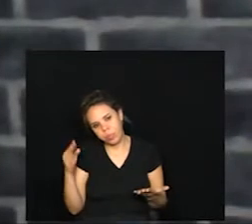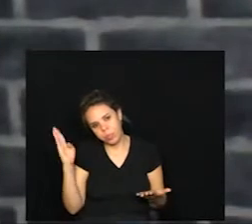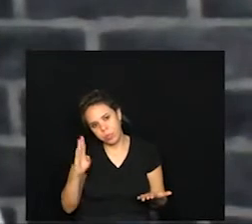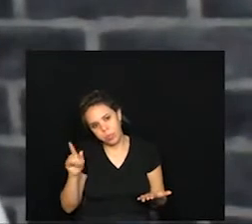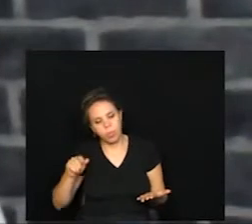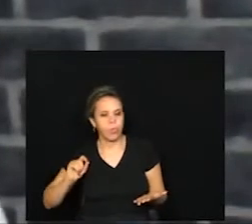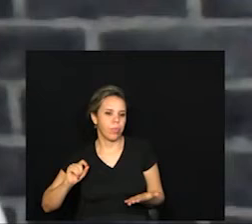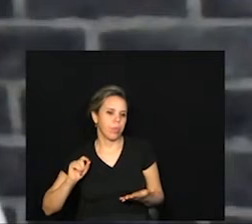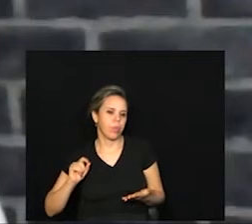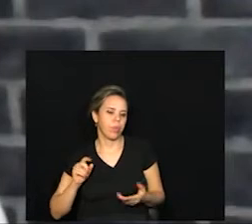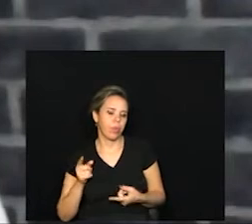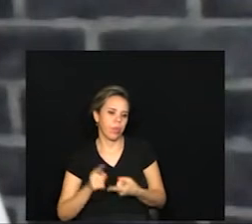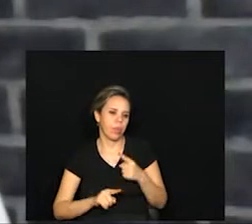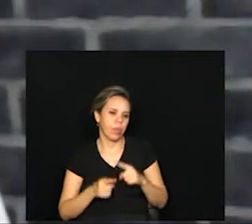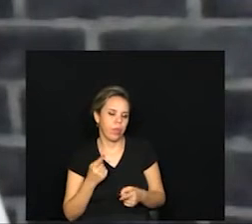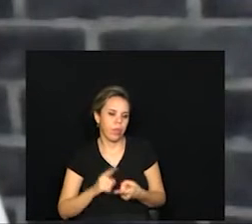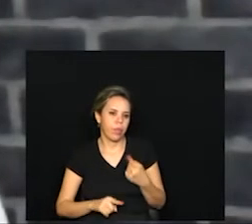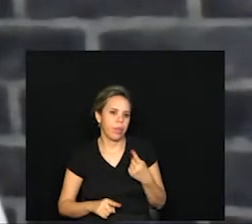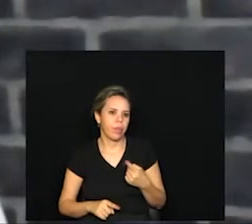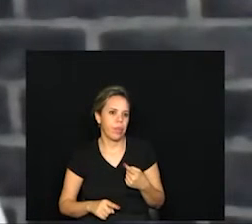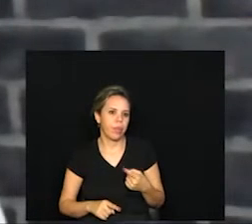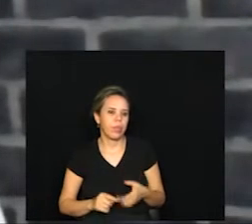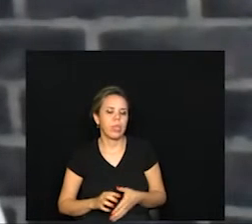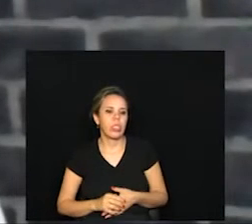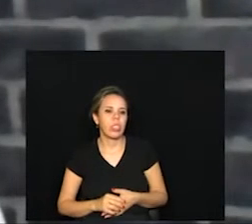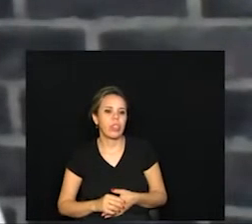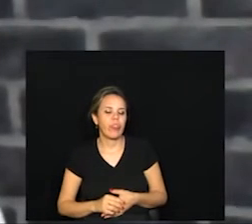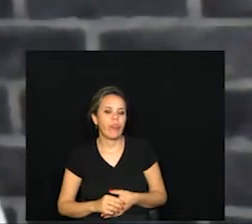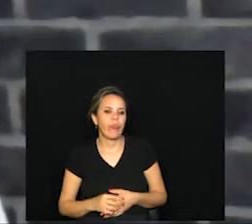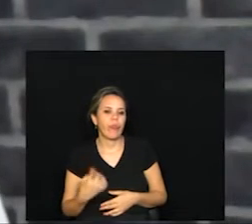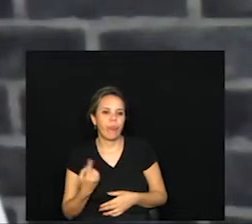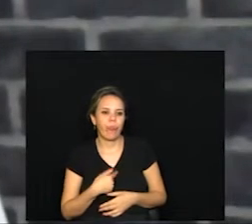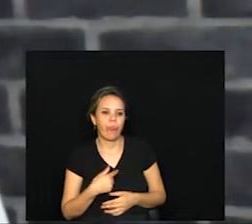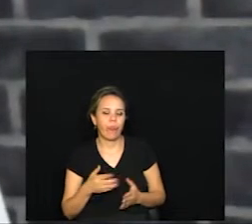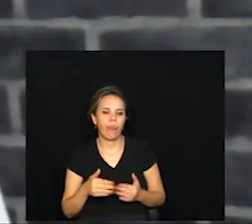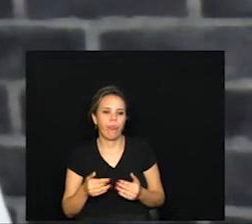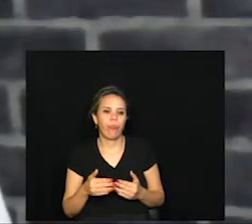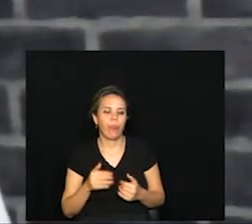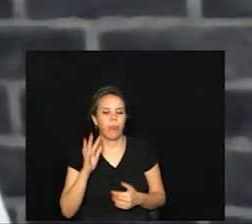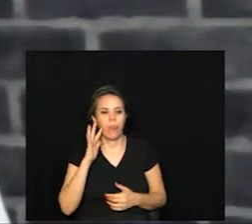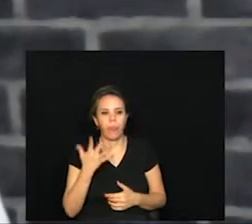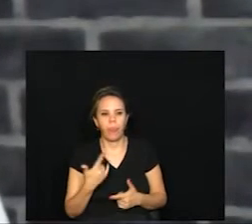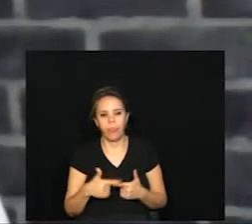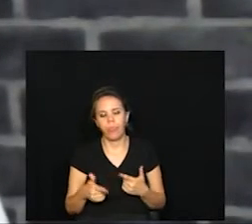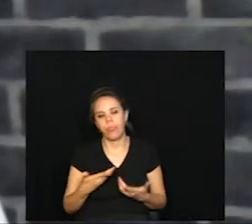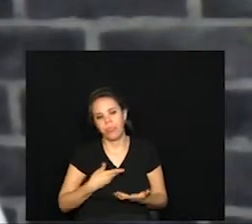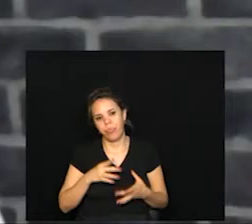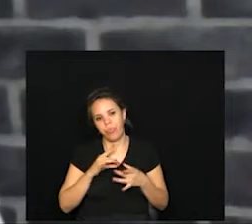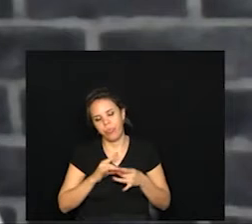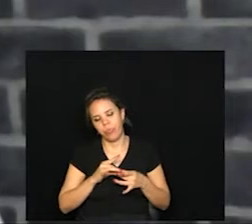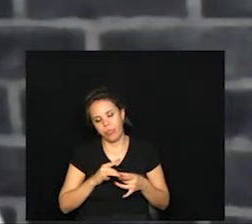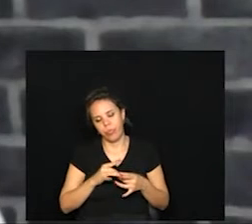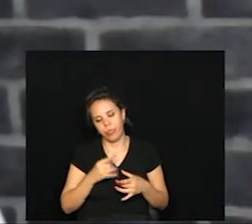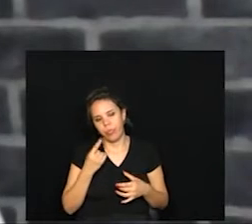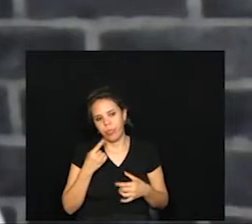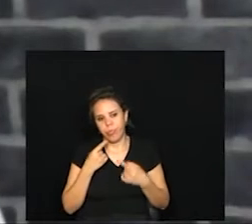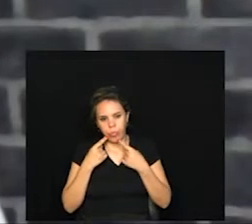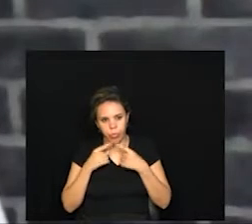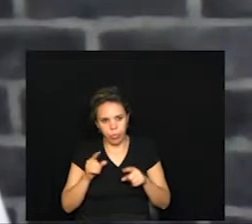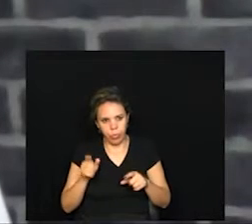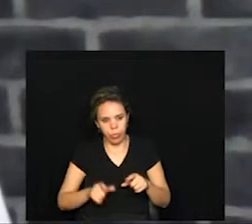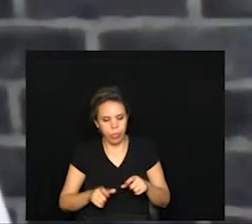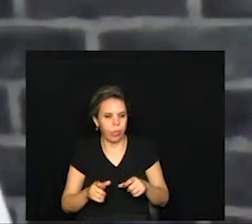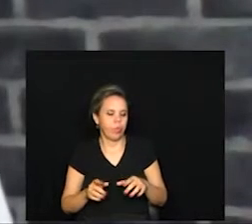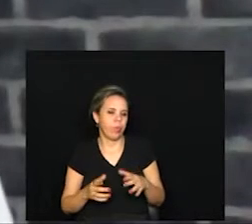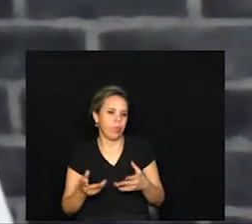é conciliar, a conciliação. A gente busca aí resolver amigavelmente a reclamação do consumidor. Então, a